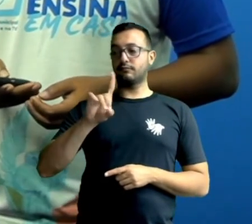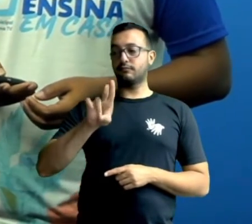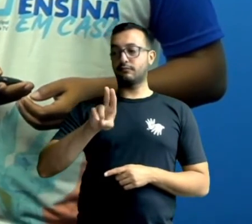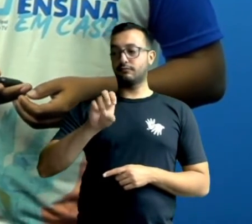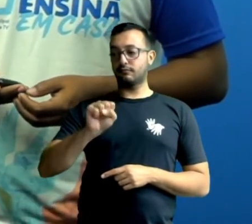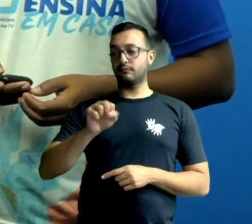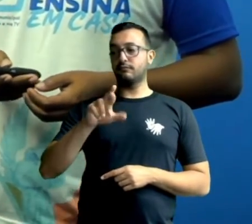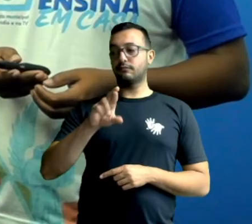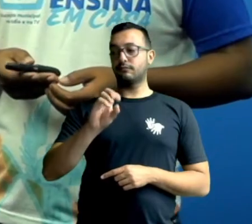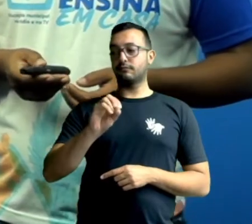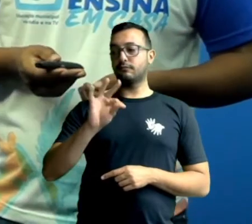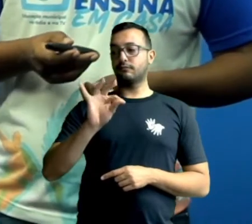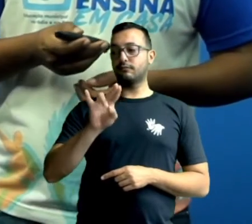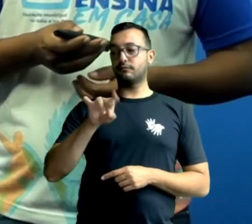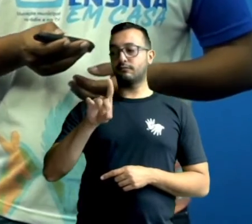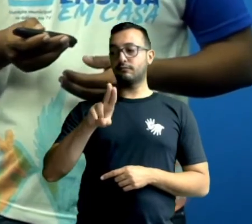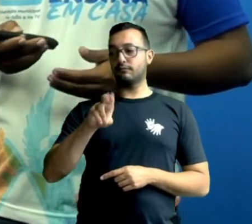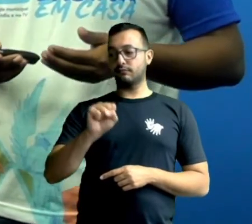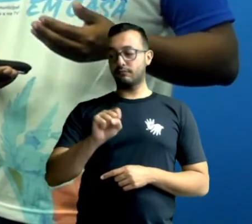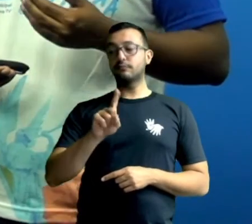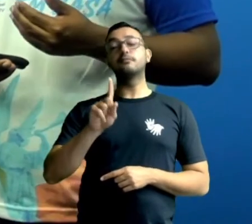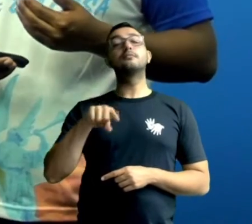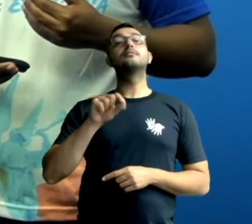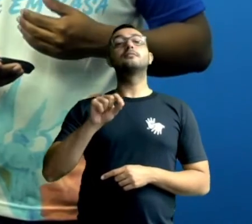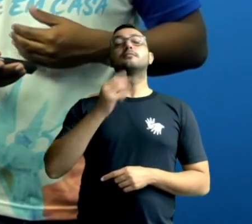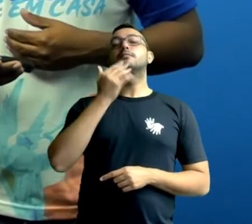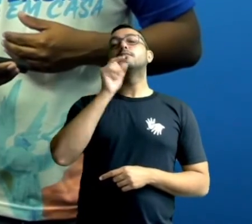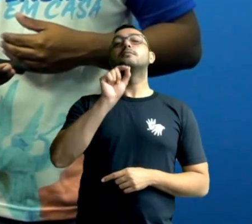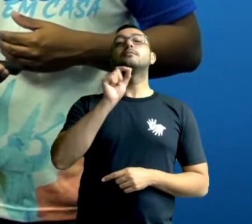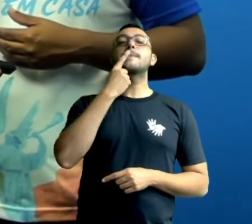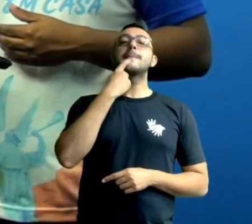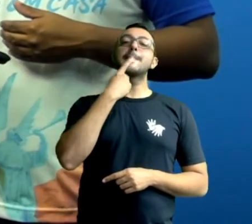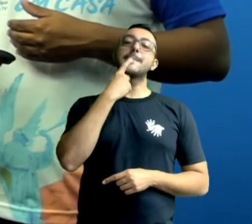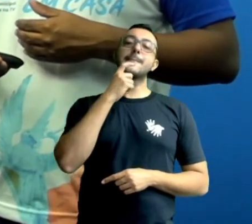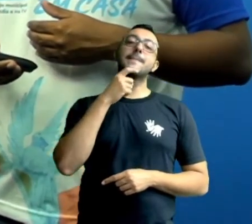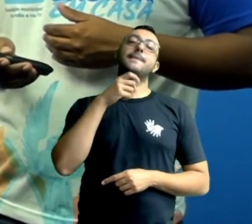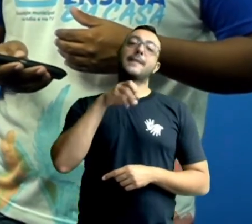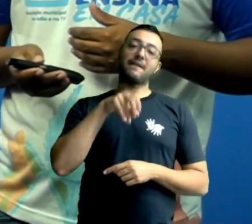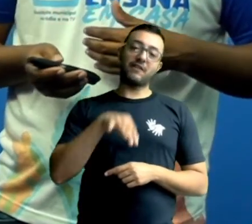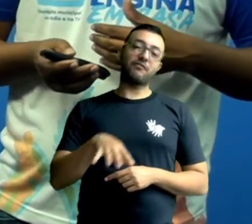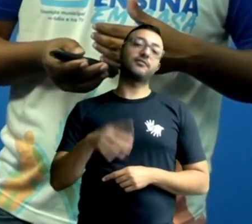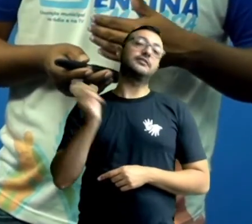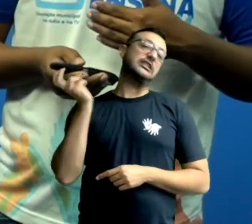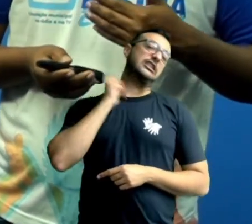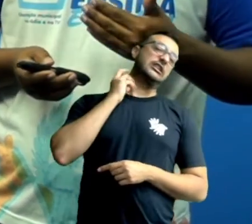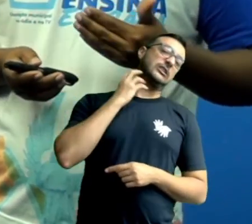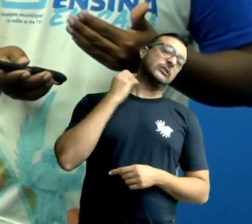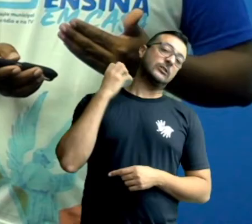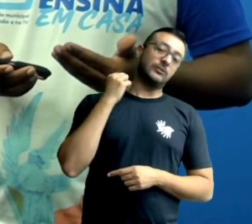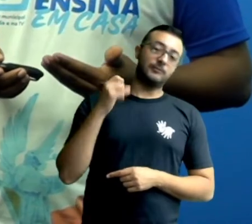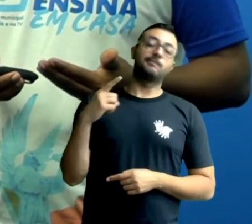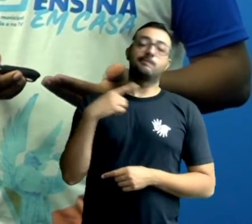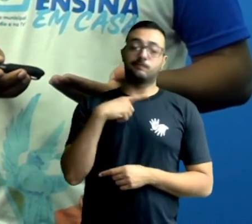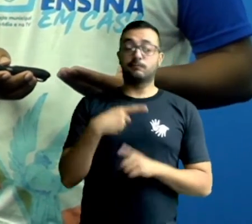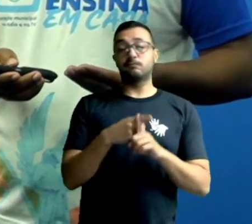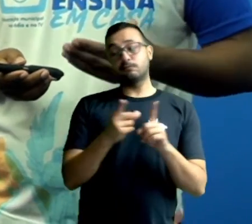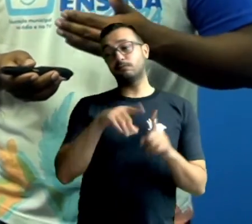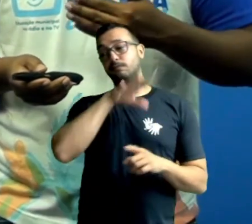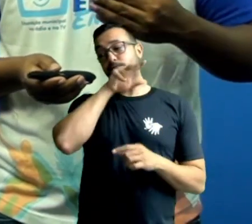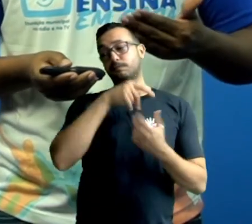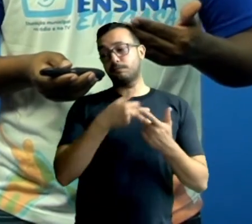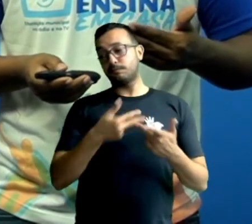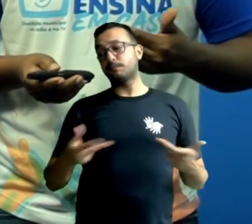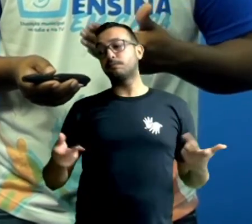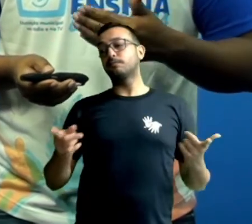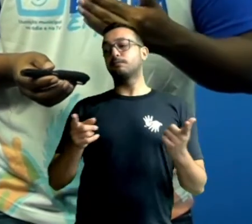morcego hematófago, ou seja, ele alimenta-se de sangue. Mas outras espécies de animais, de